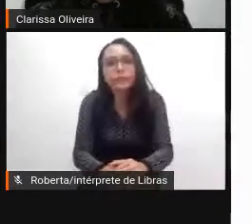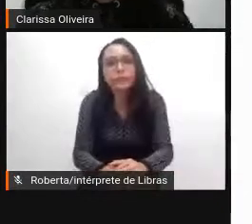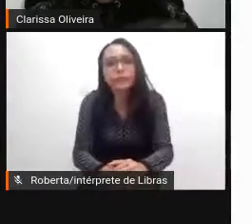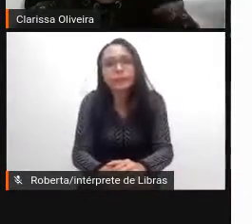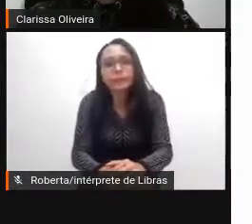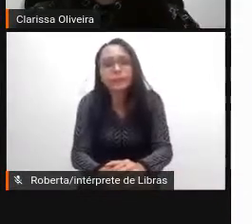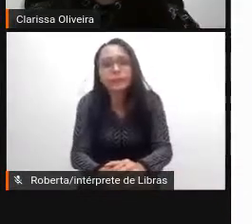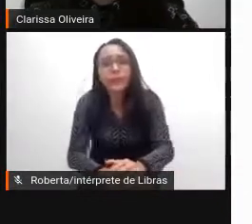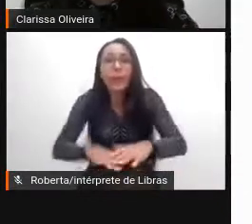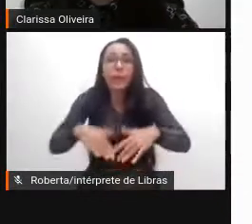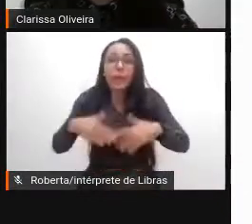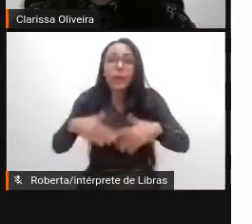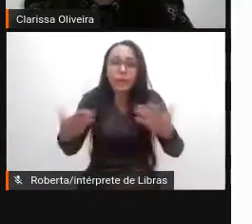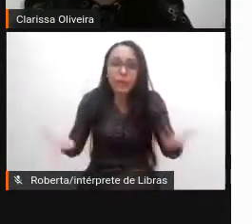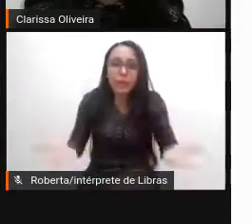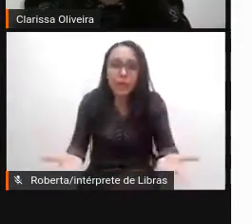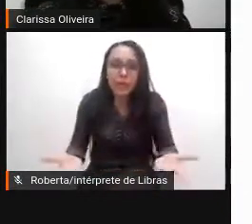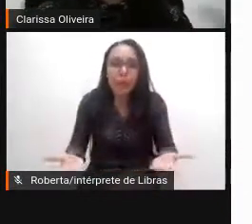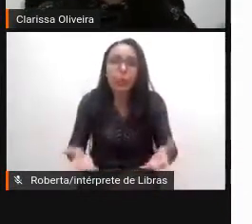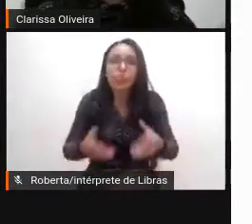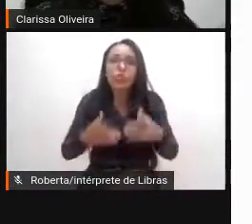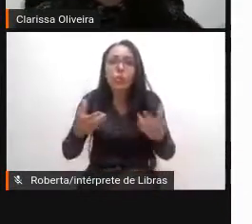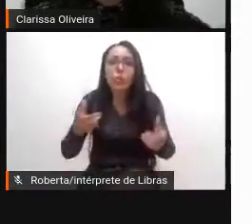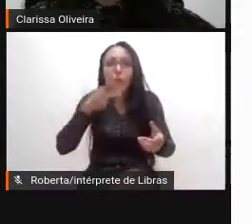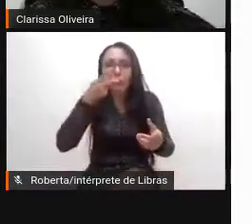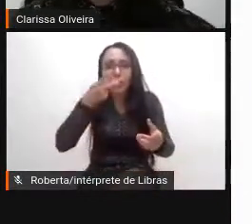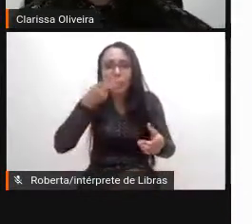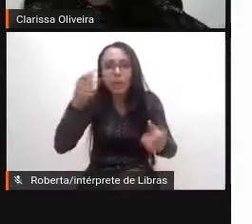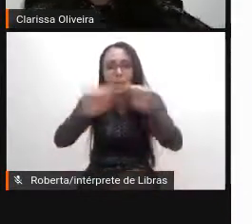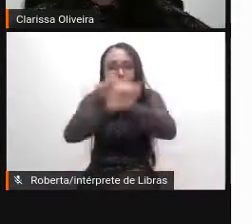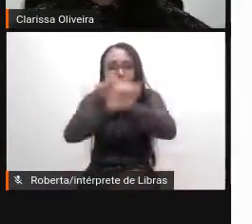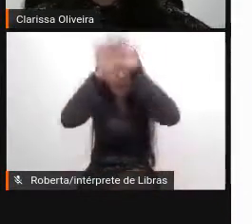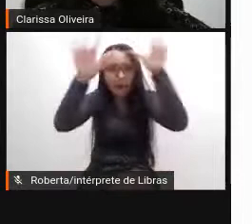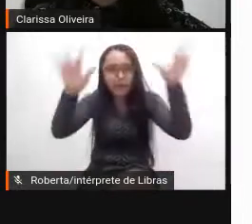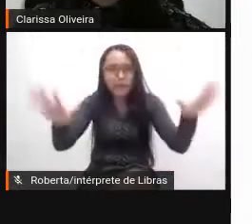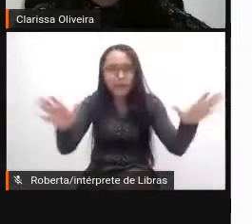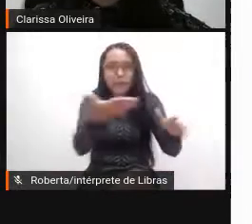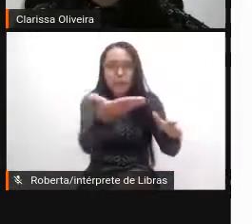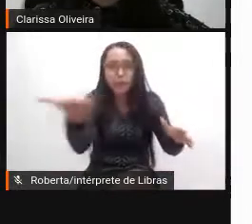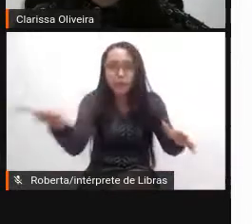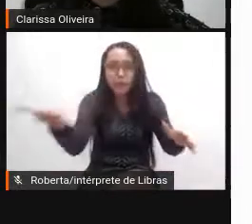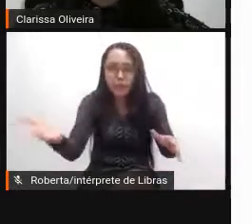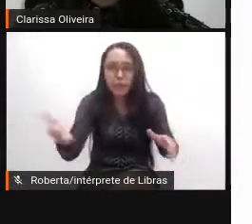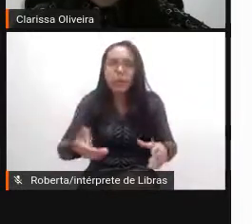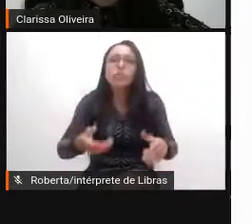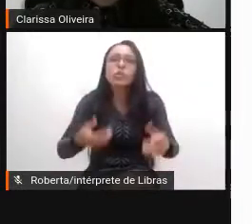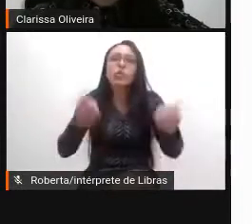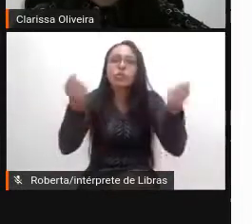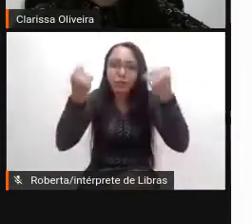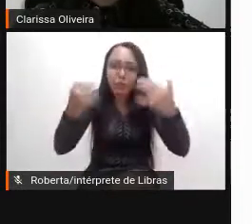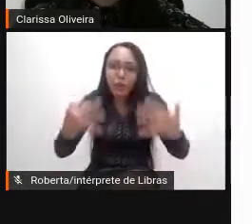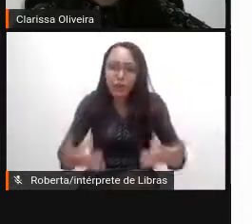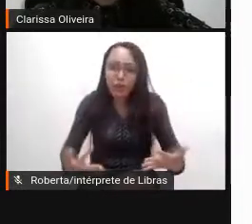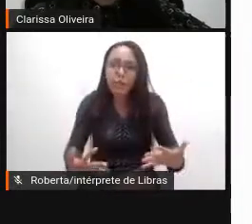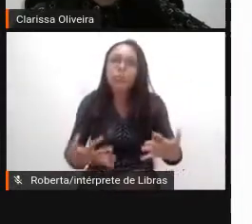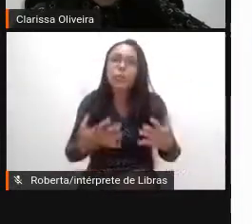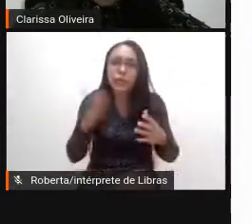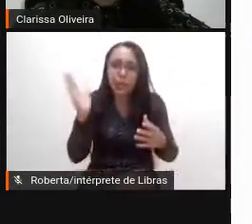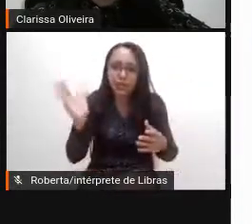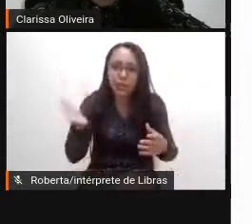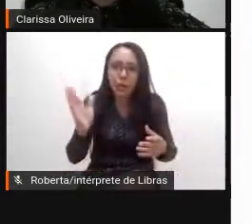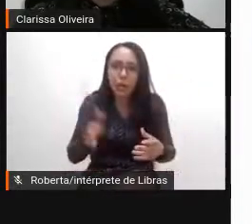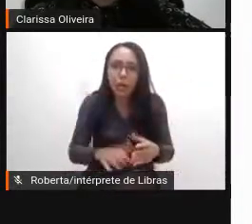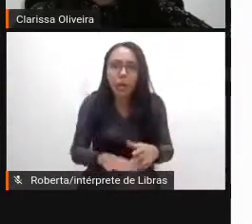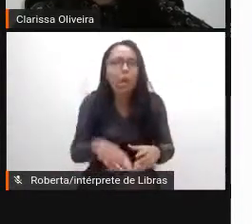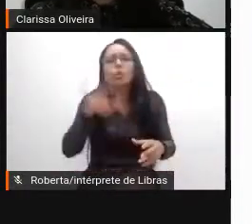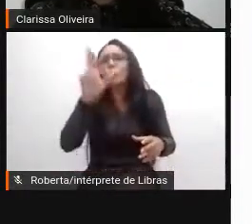Aí, só para frisar e deixar bem claro para vocês, aquela dica que eu já falei desde o começo é nunca levar